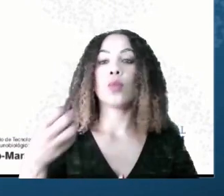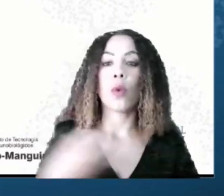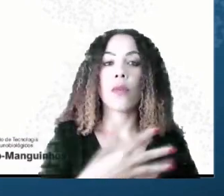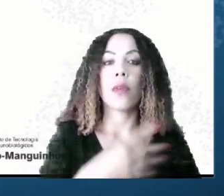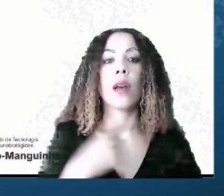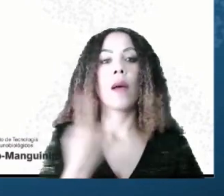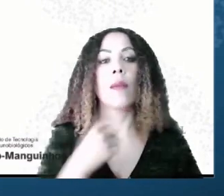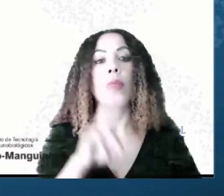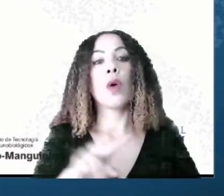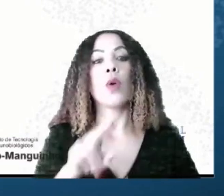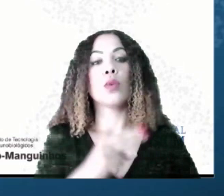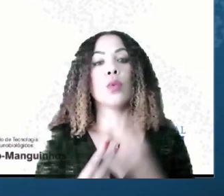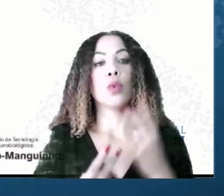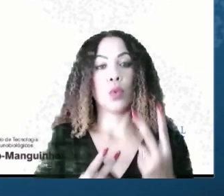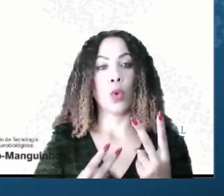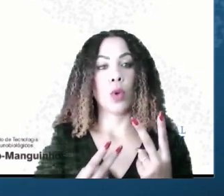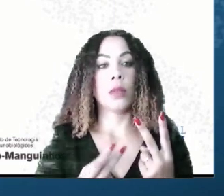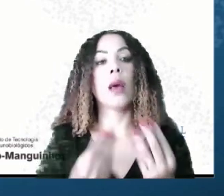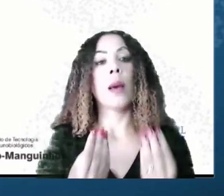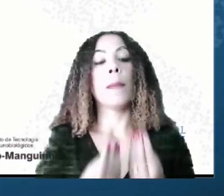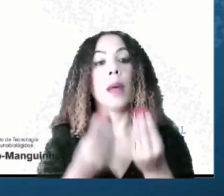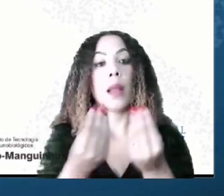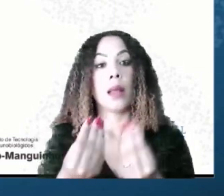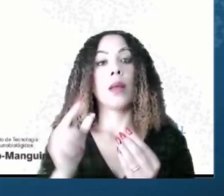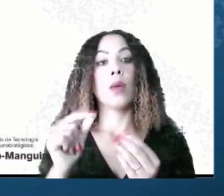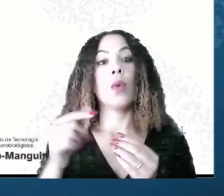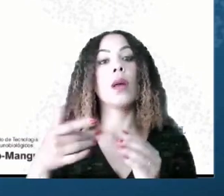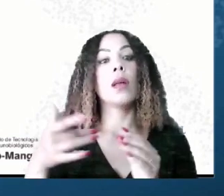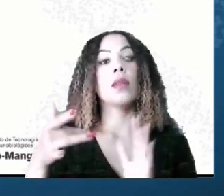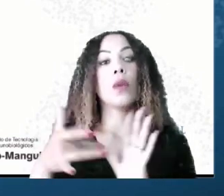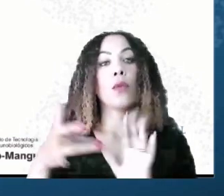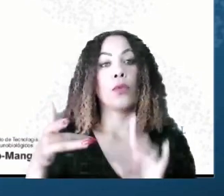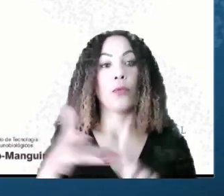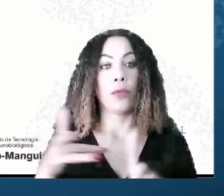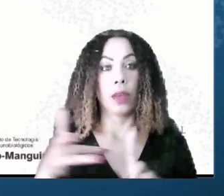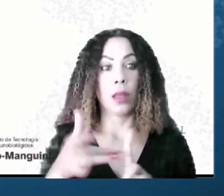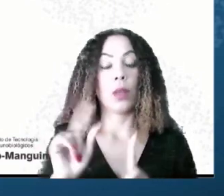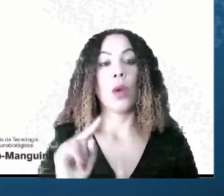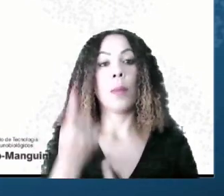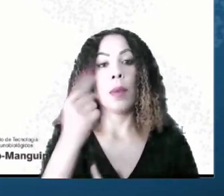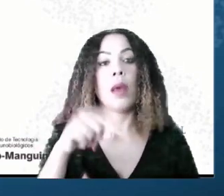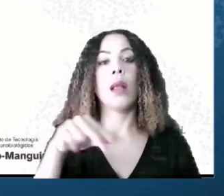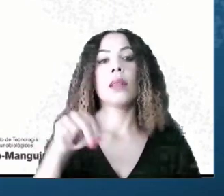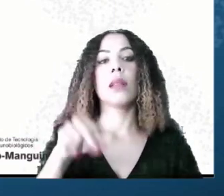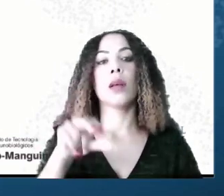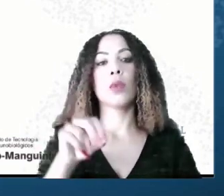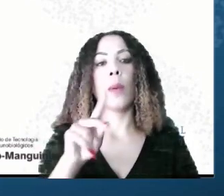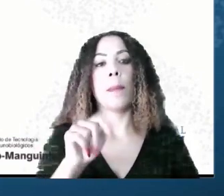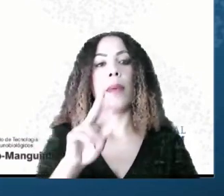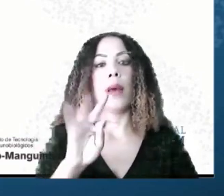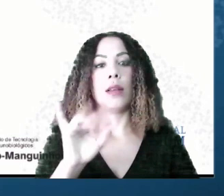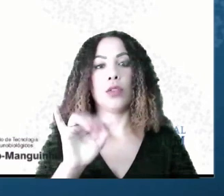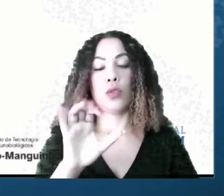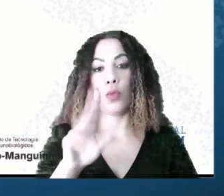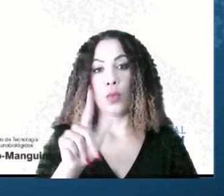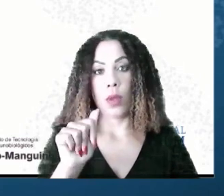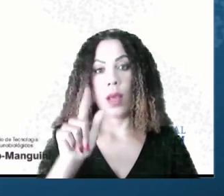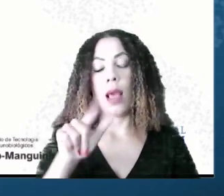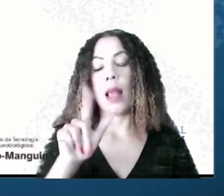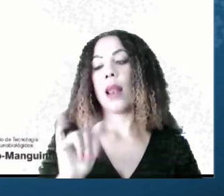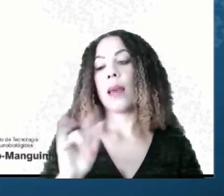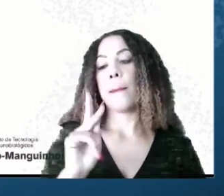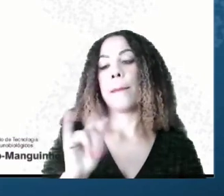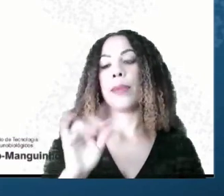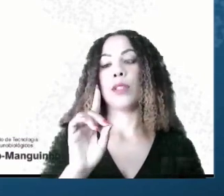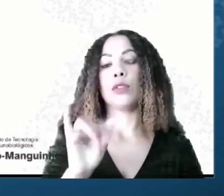com 2 mecanismos para a entrega no fígado. A primeira são as nanopartículas lipídicas,